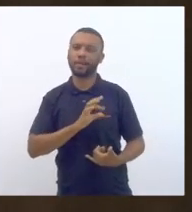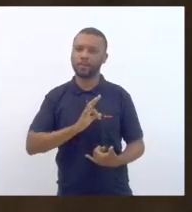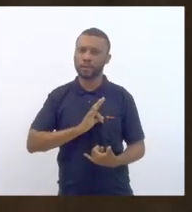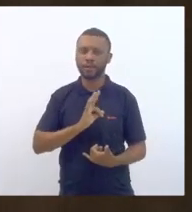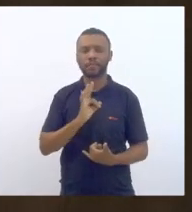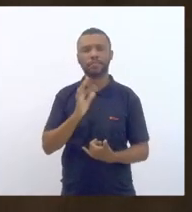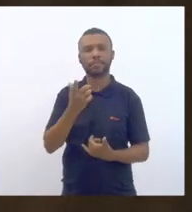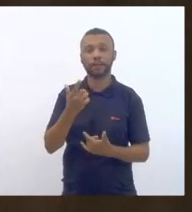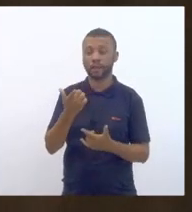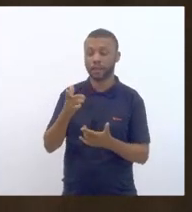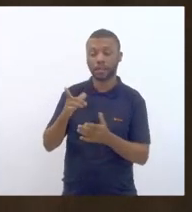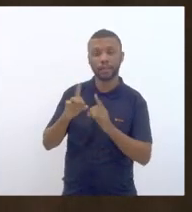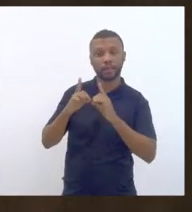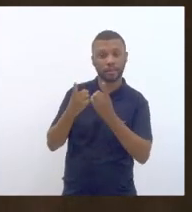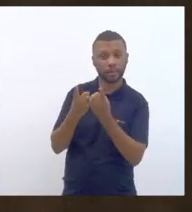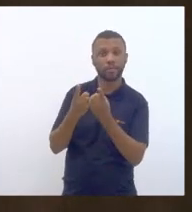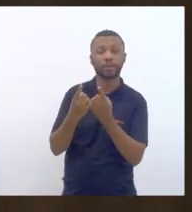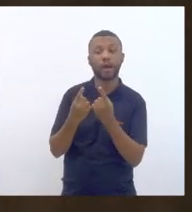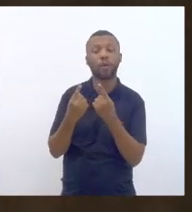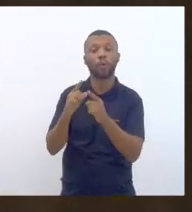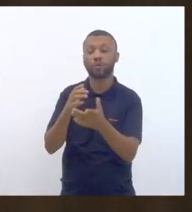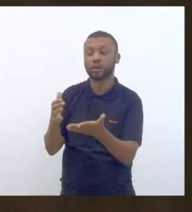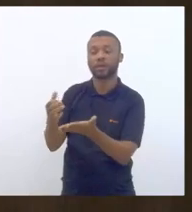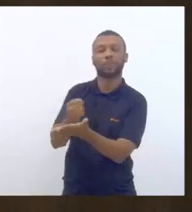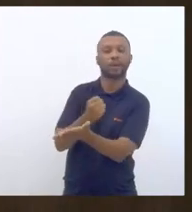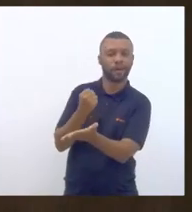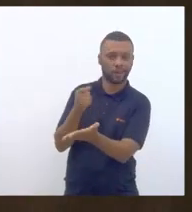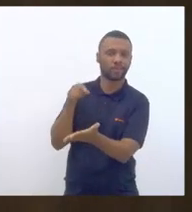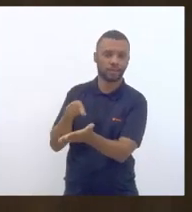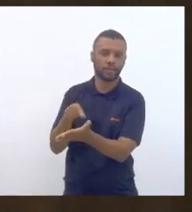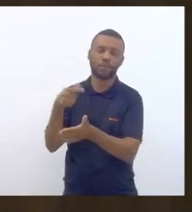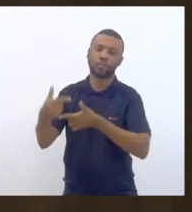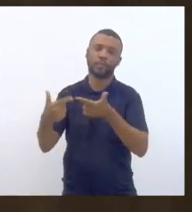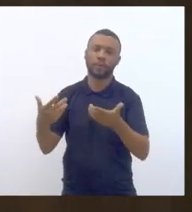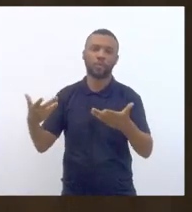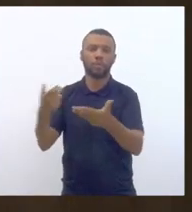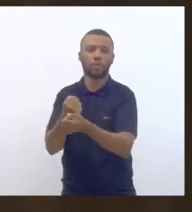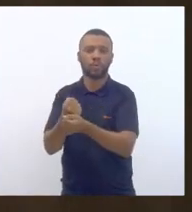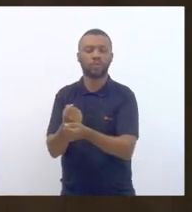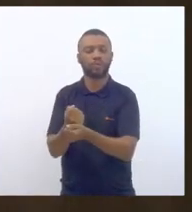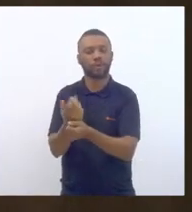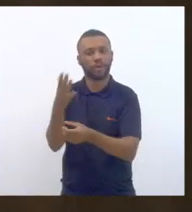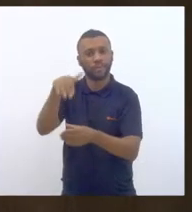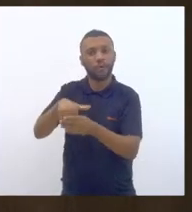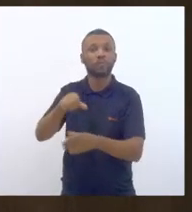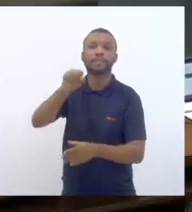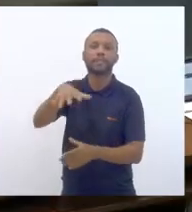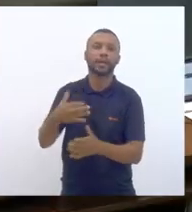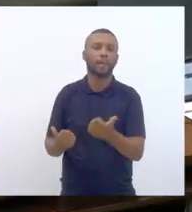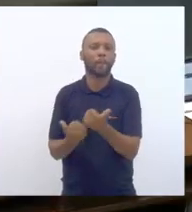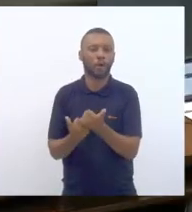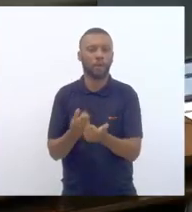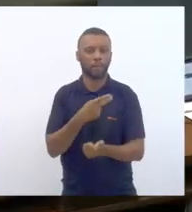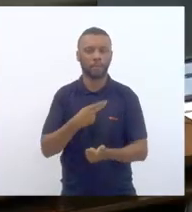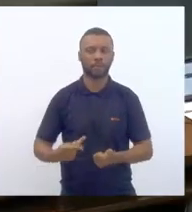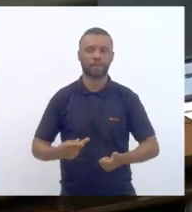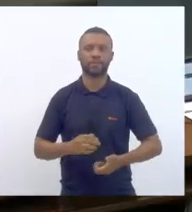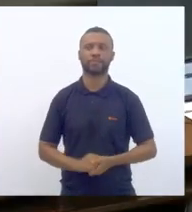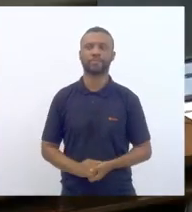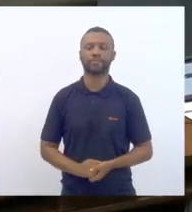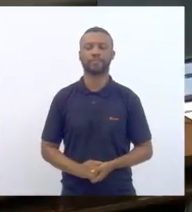divisão de sequestro, o qual fez um grande trabalho. E voto sim, presidente.